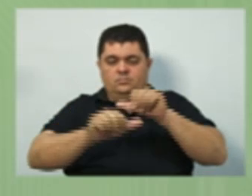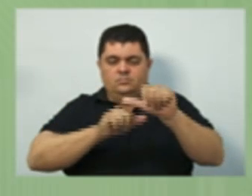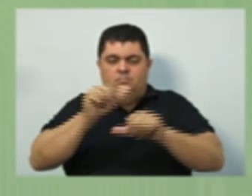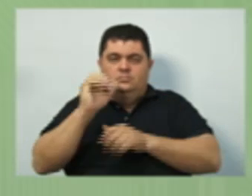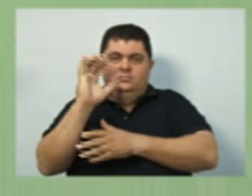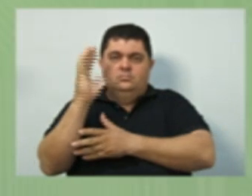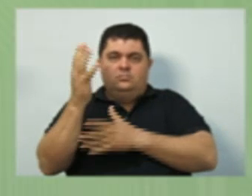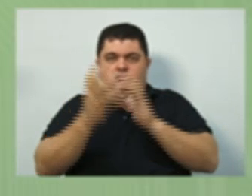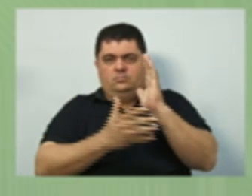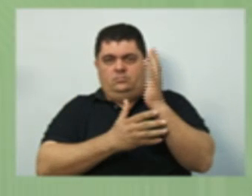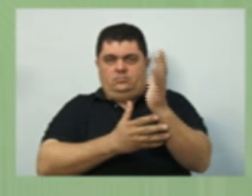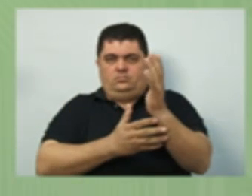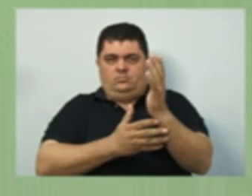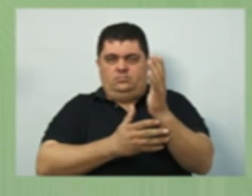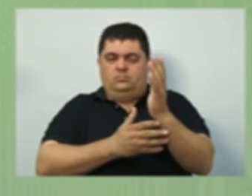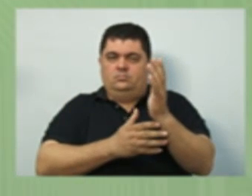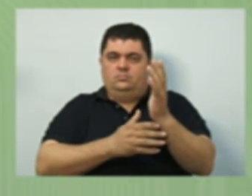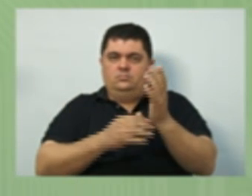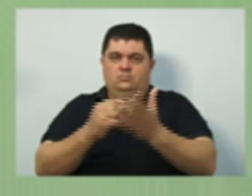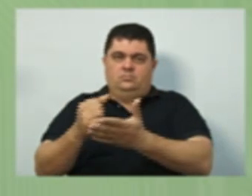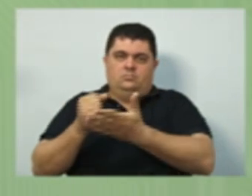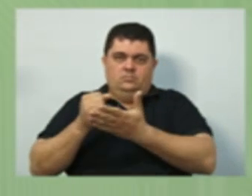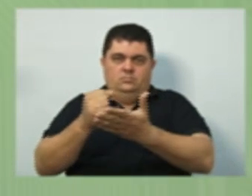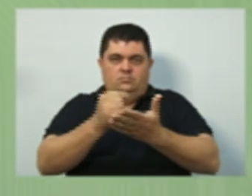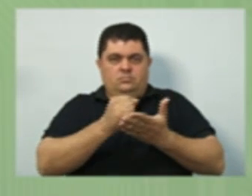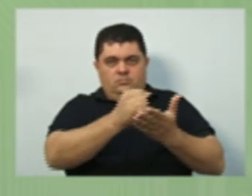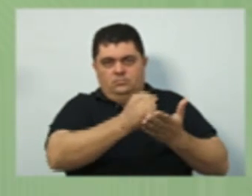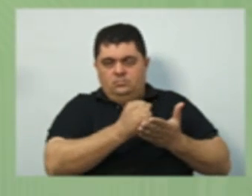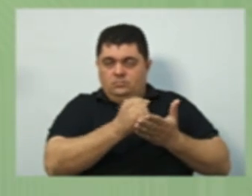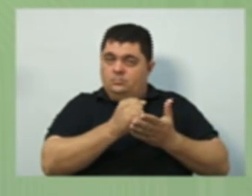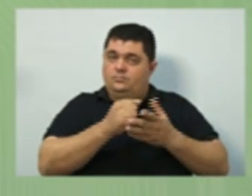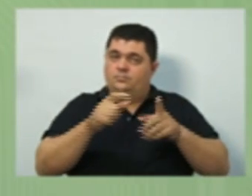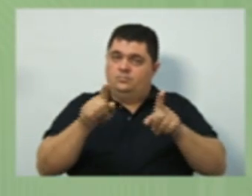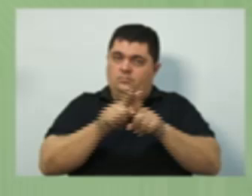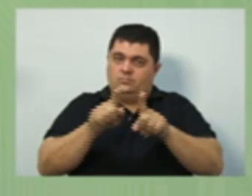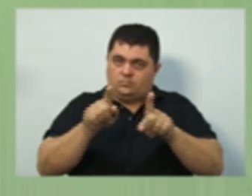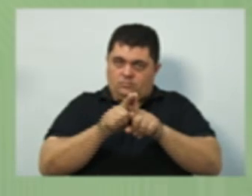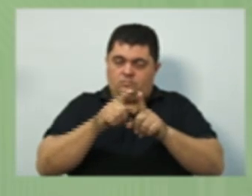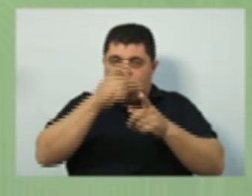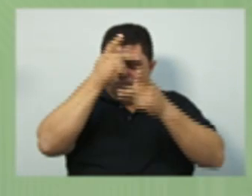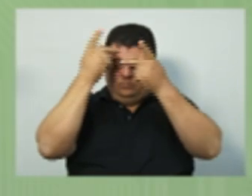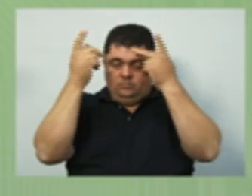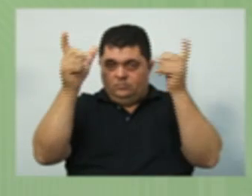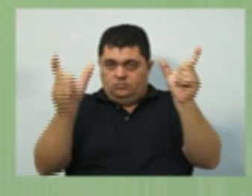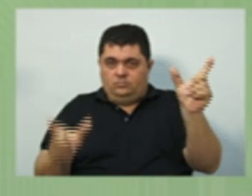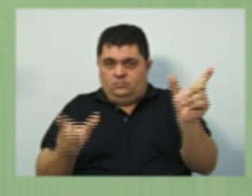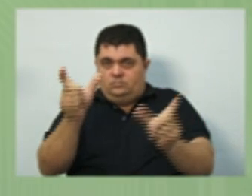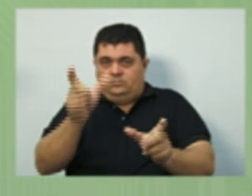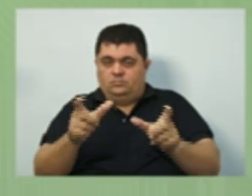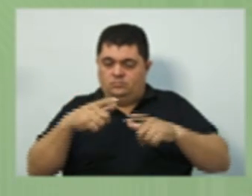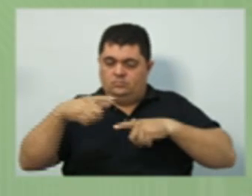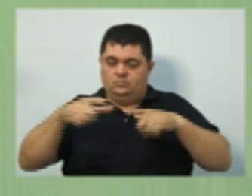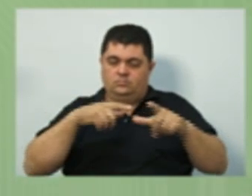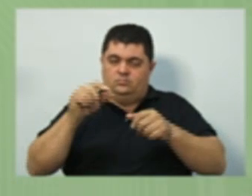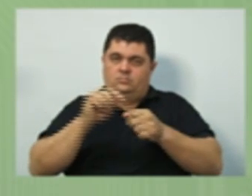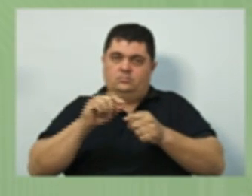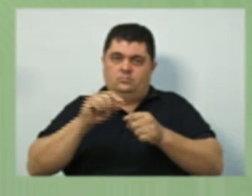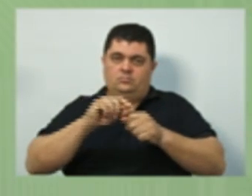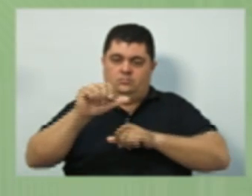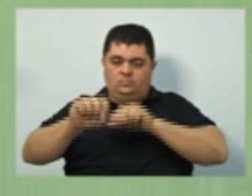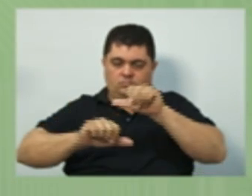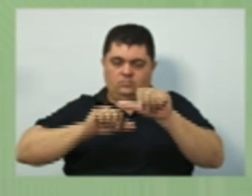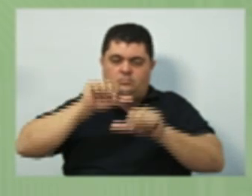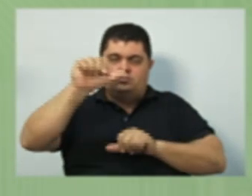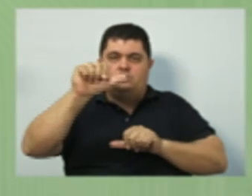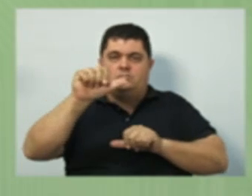transforma a natureza ao seu redor, com outros humanos por meio do trabalho. Transforma